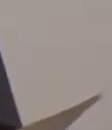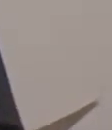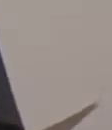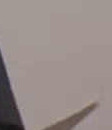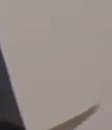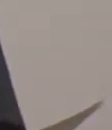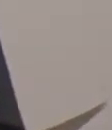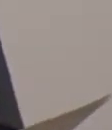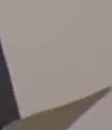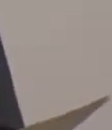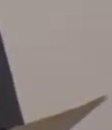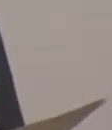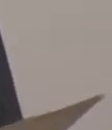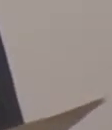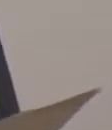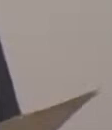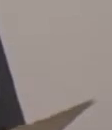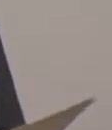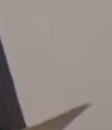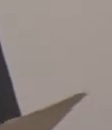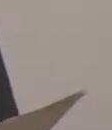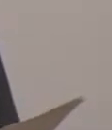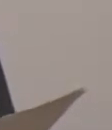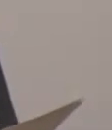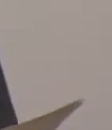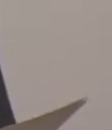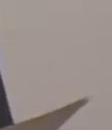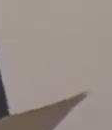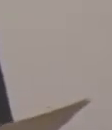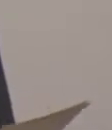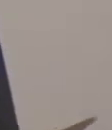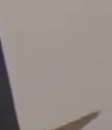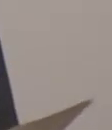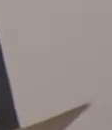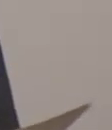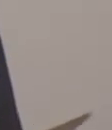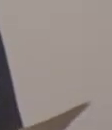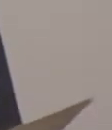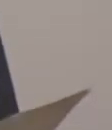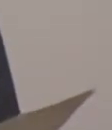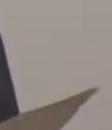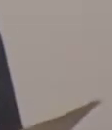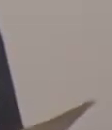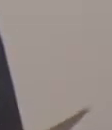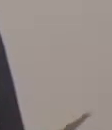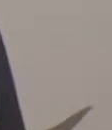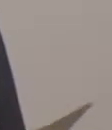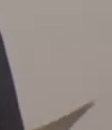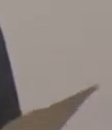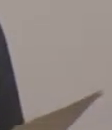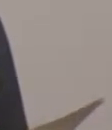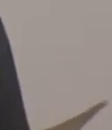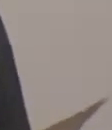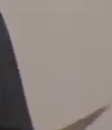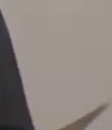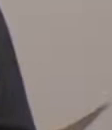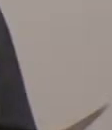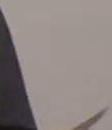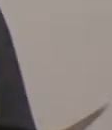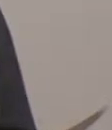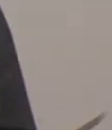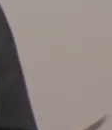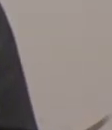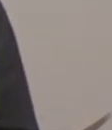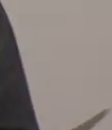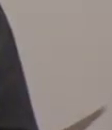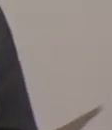que ninguém está brincando, né? É um trabalho muito sério de todas essas instituições para mapear essa questão do trabalho infantil